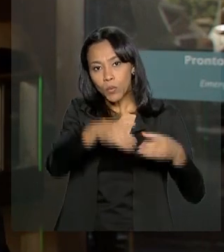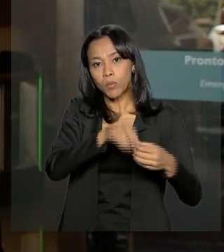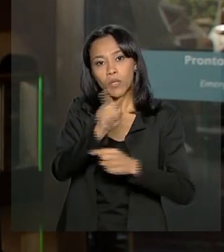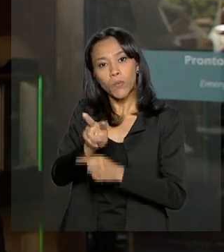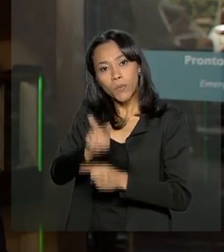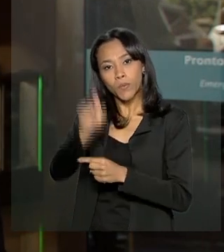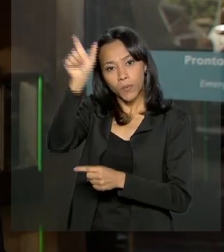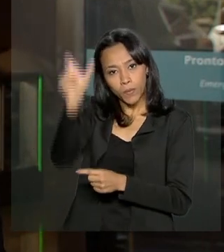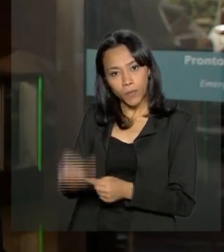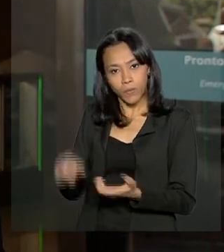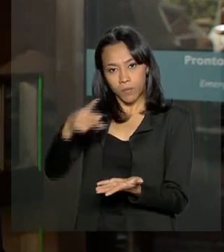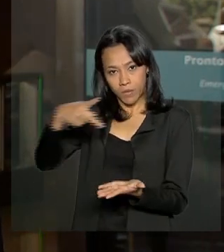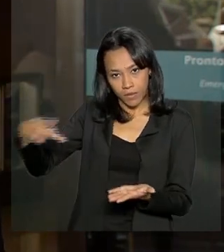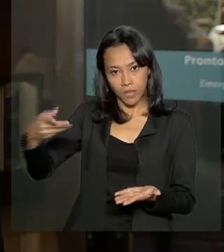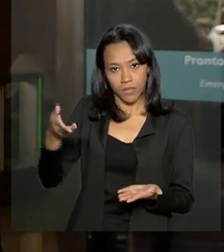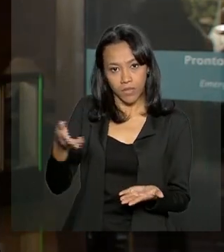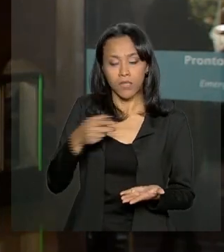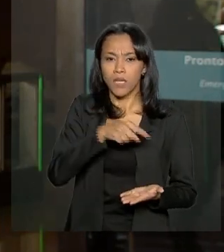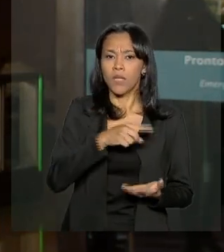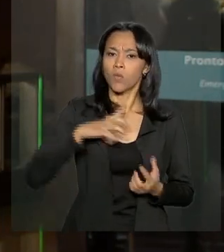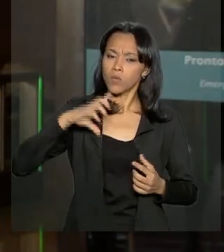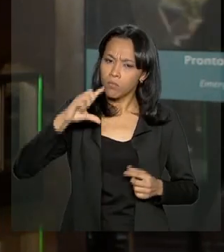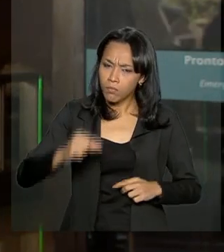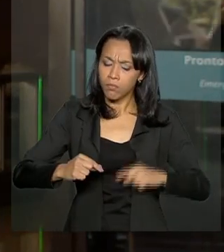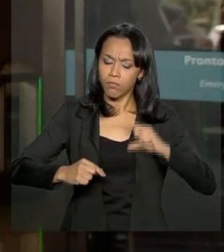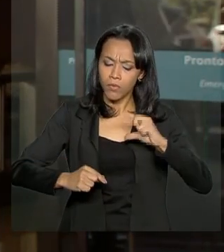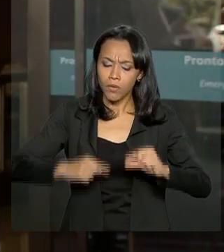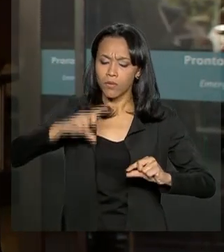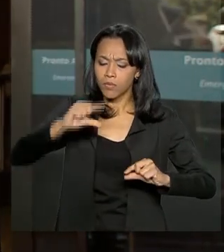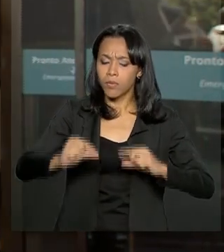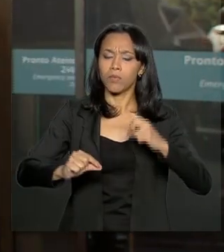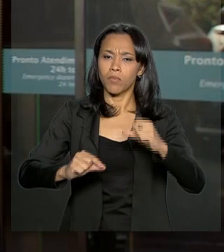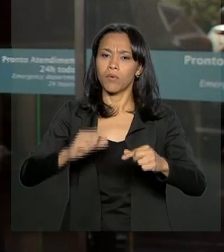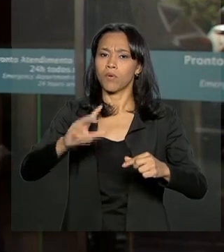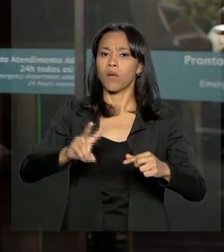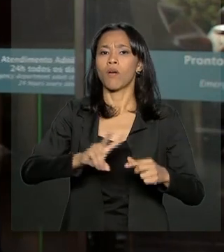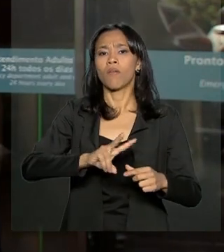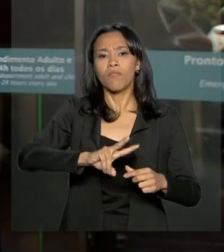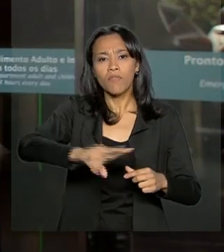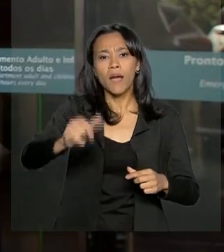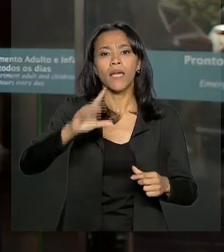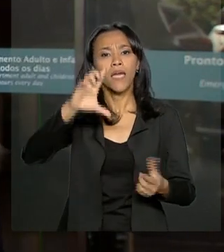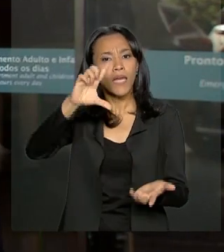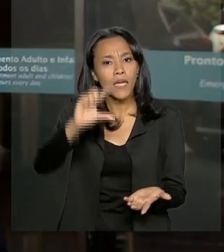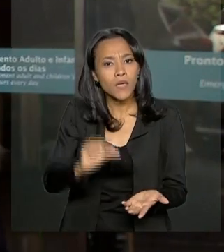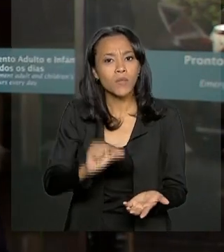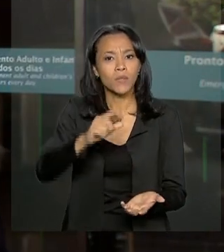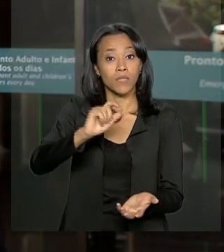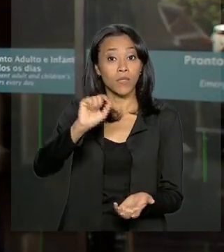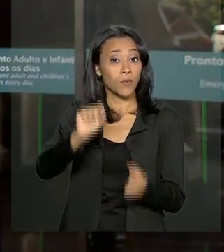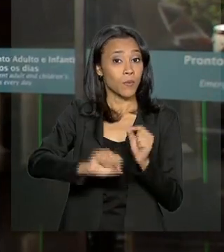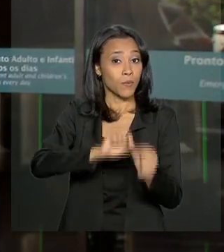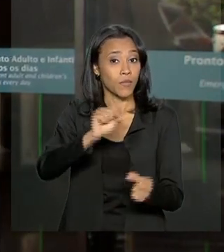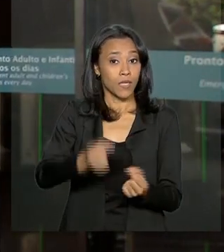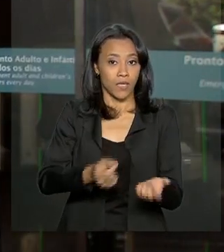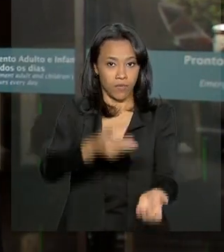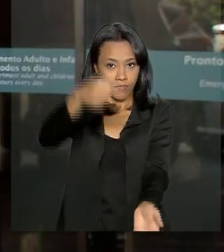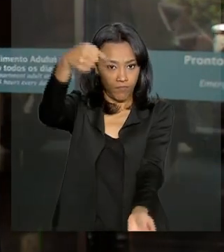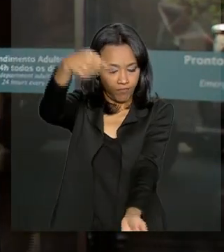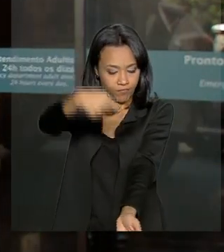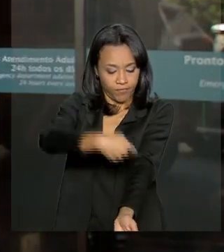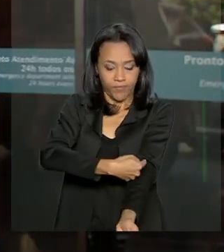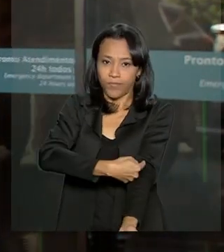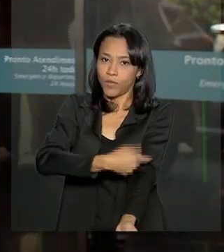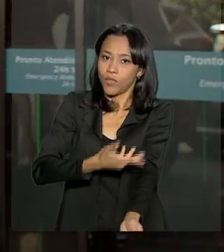Einstein informa que eles vão gradativamente diminuir a nutrição parenteral, ou seja, aquela nutrição por soro,